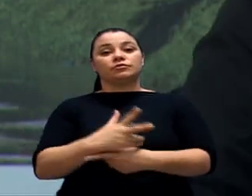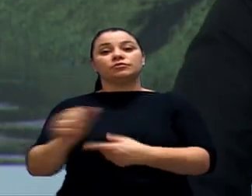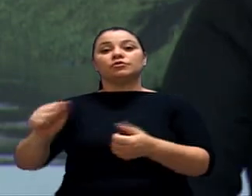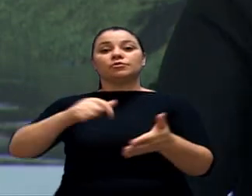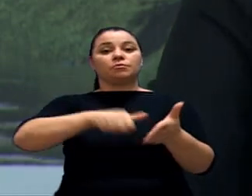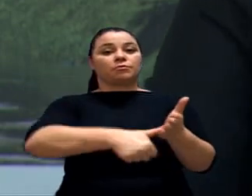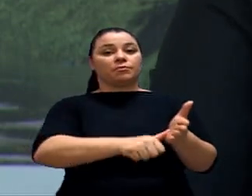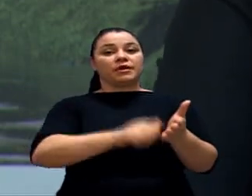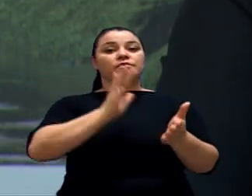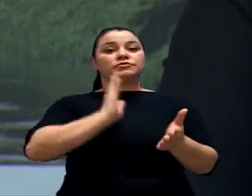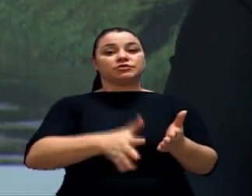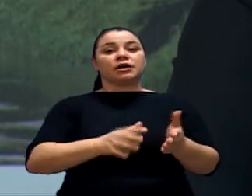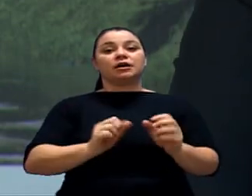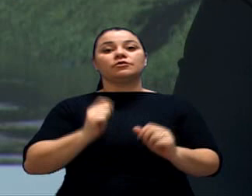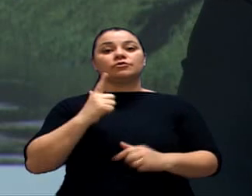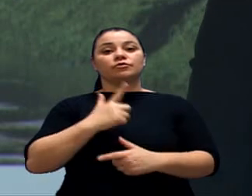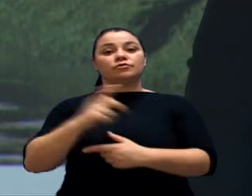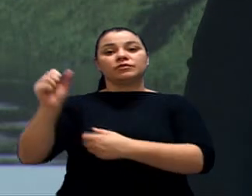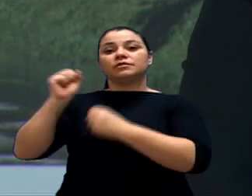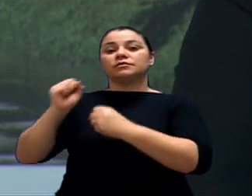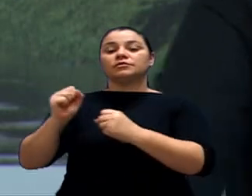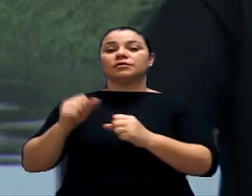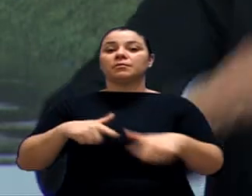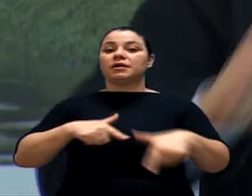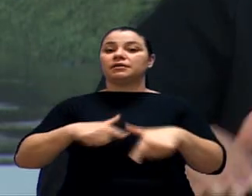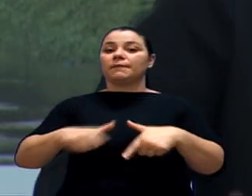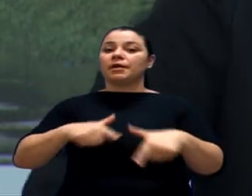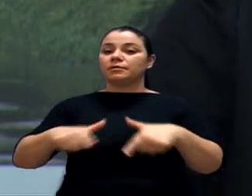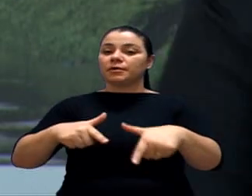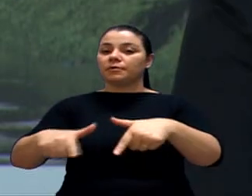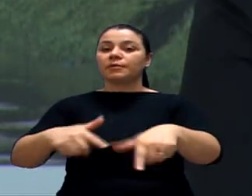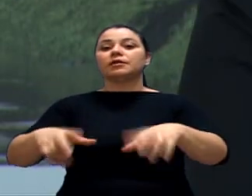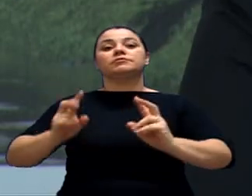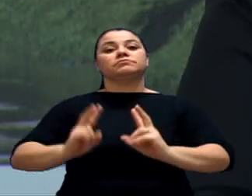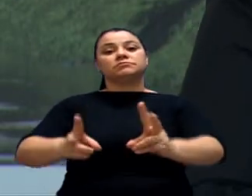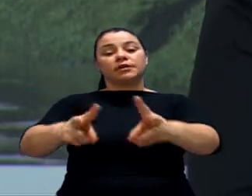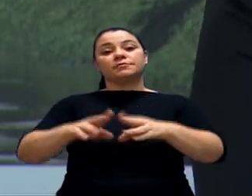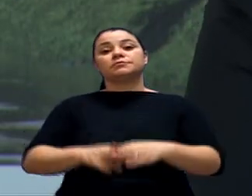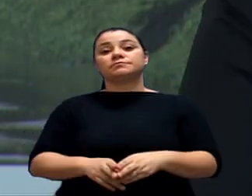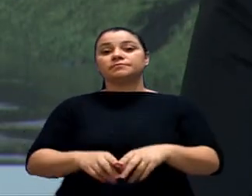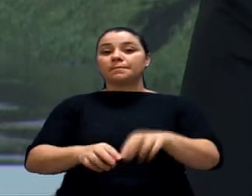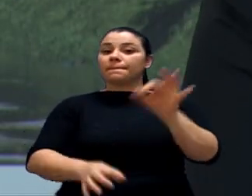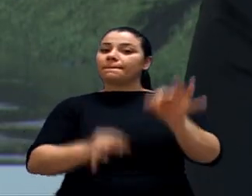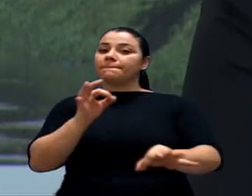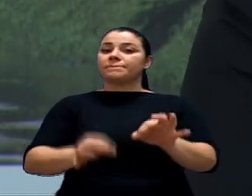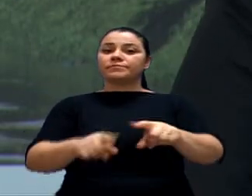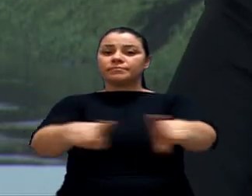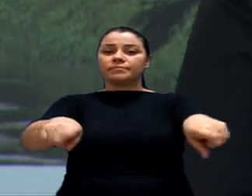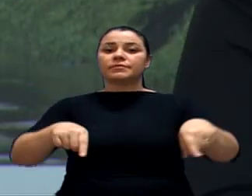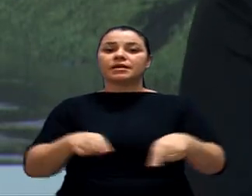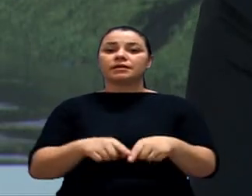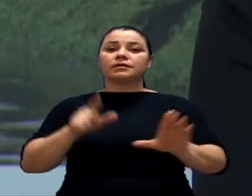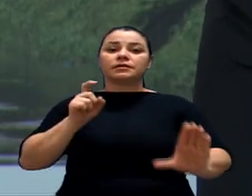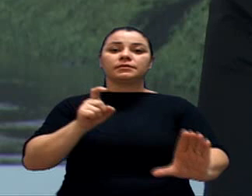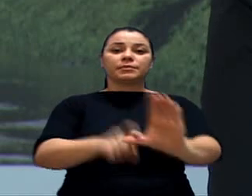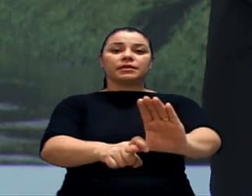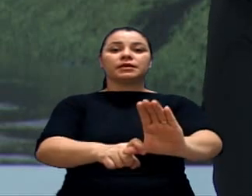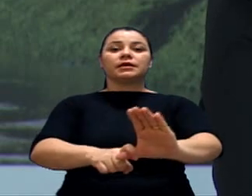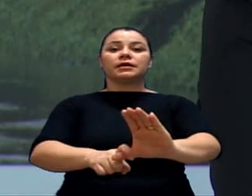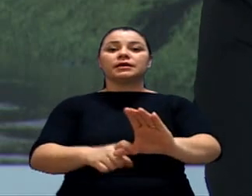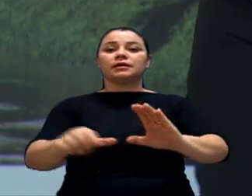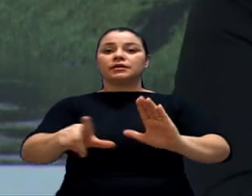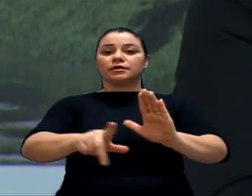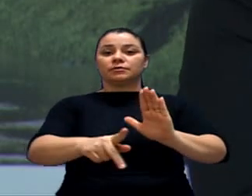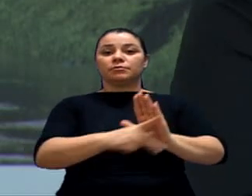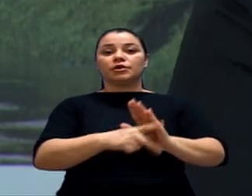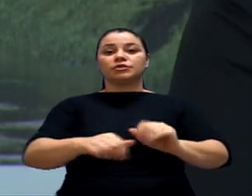junto ao secretário de Habitação, e esse trabalho não para. Então, só para justificar as áreas que estão dependendo ainda agora do projeto da